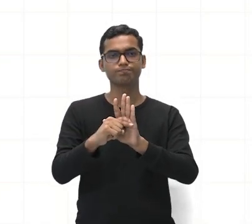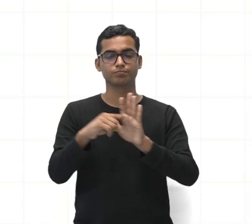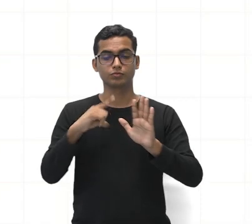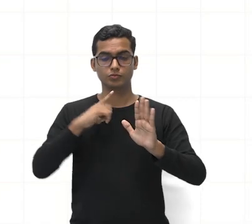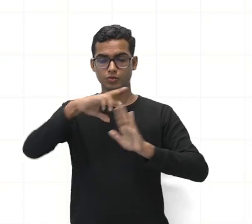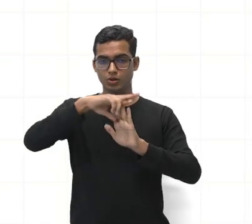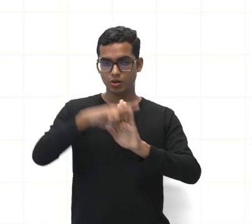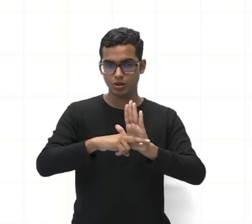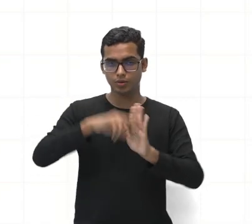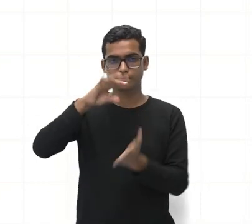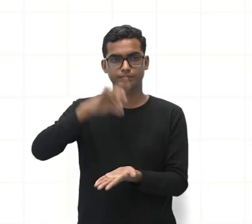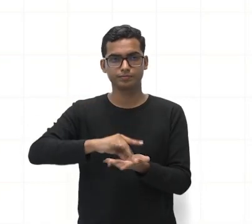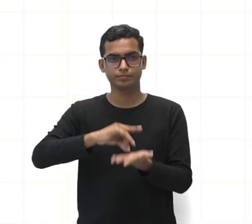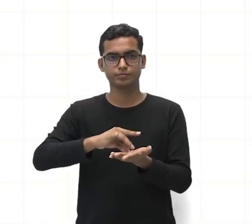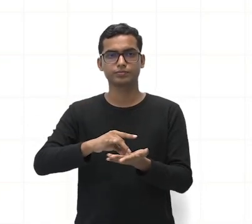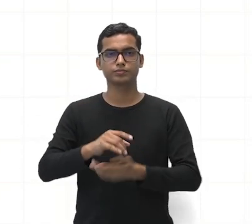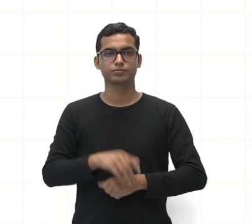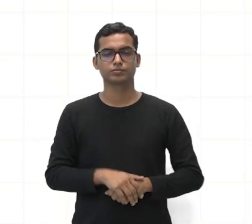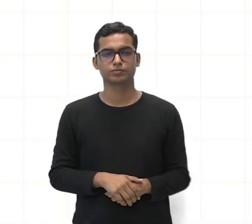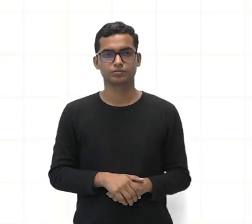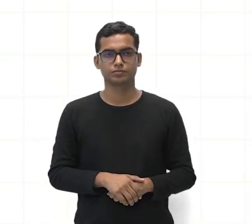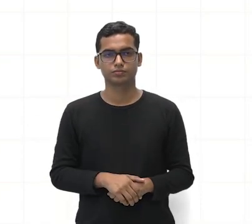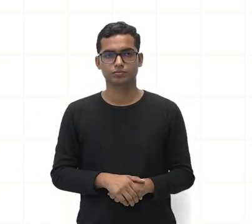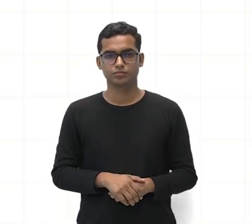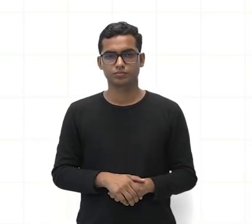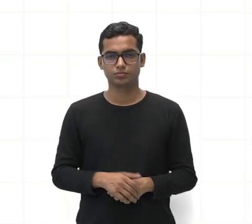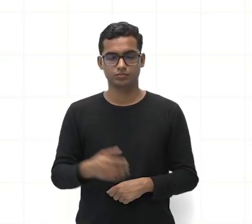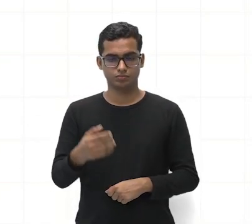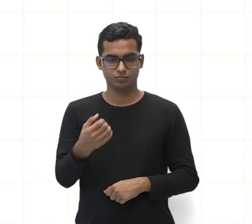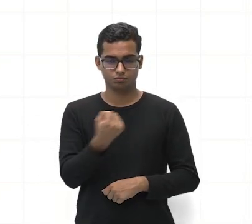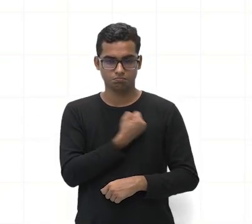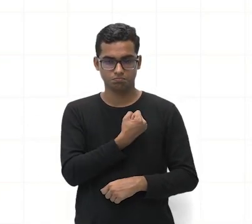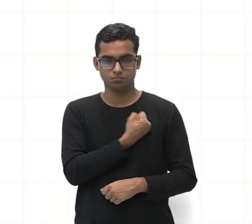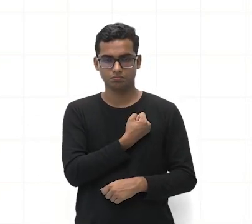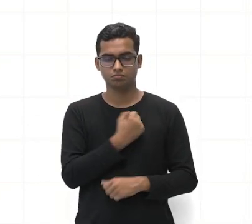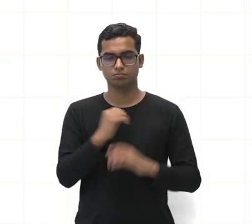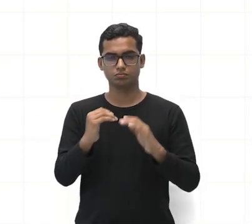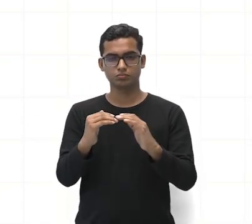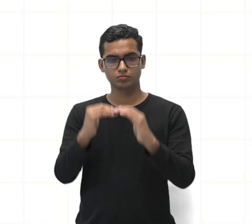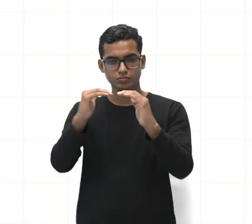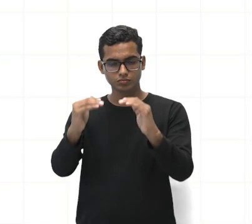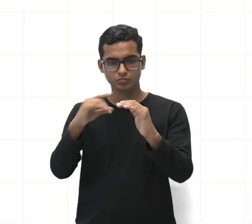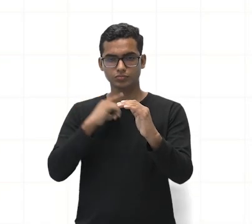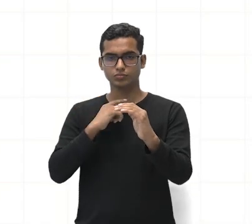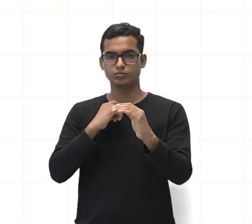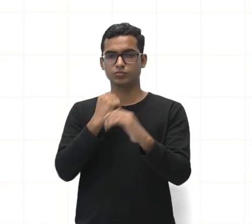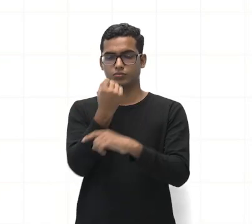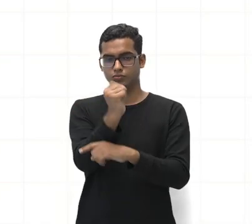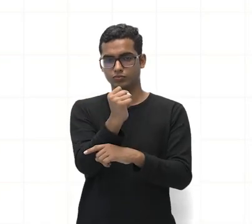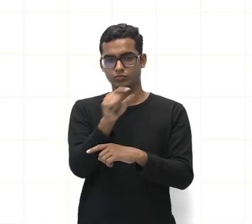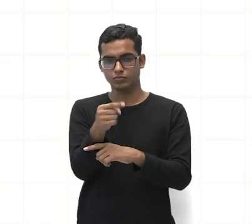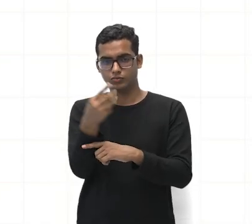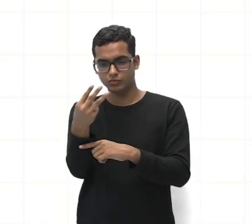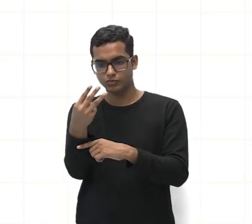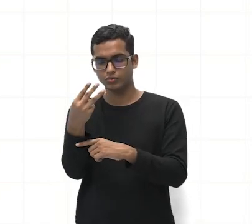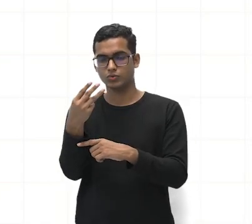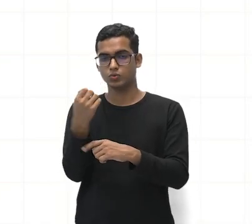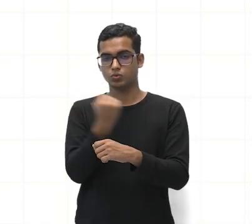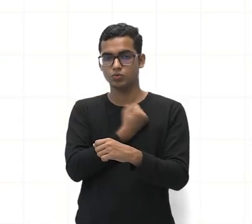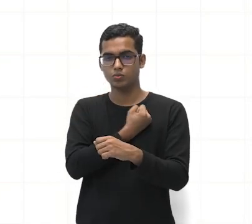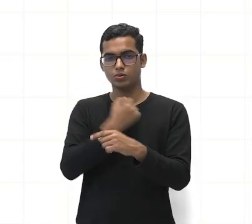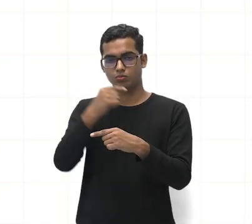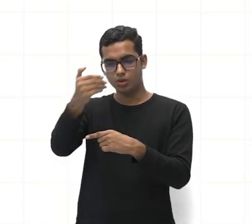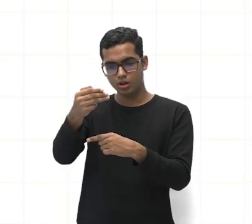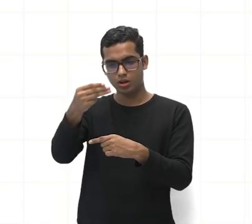uma linguagem bem culta, tá bom? Sempre o número que está aqui em cima, ele deve ser maior do que o número de baixo, para você